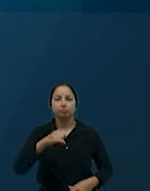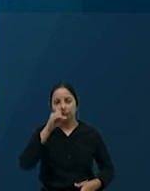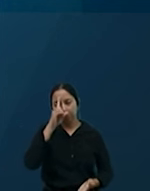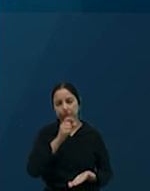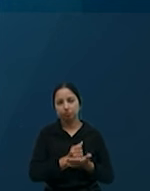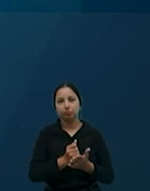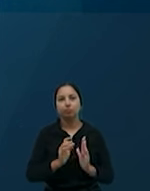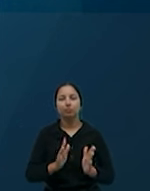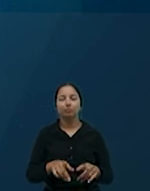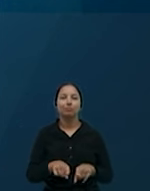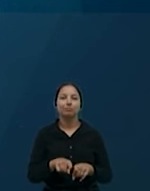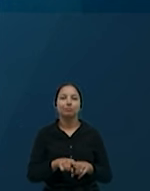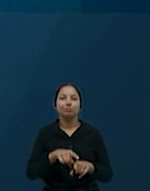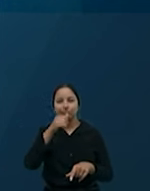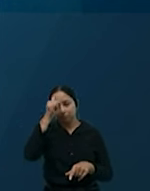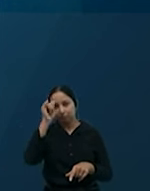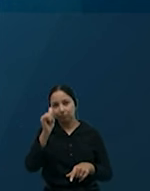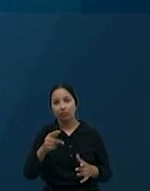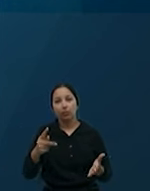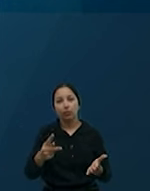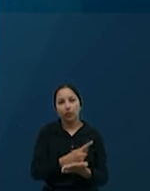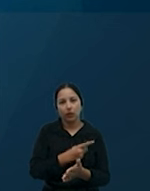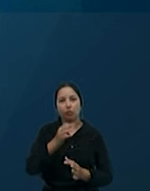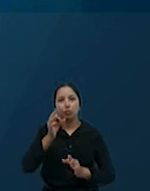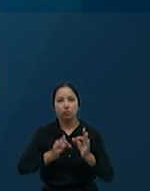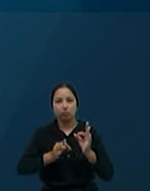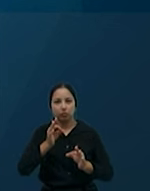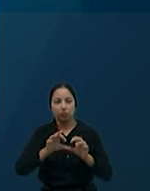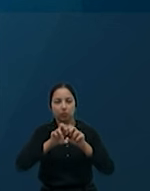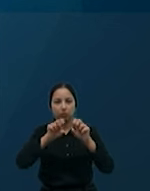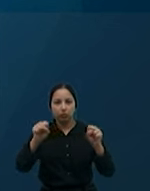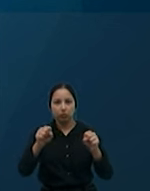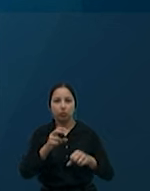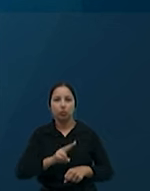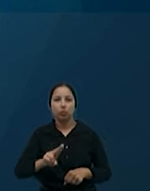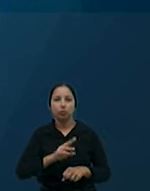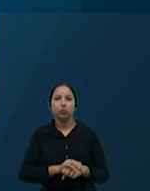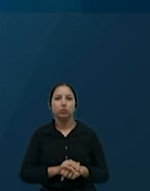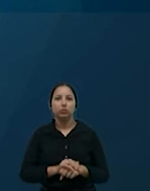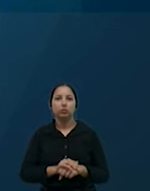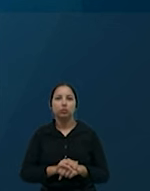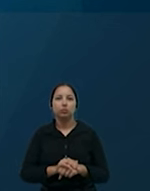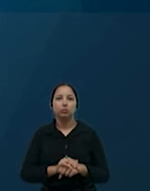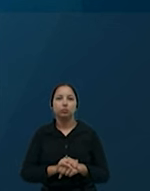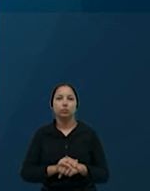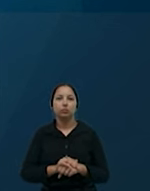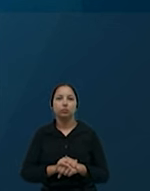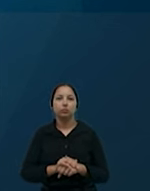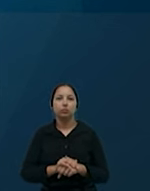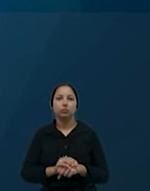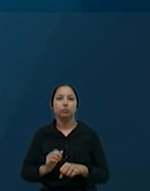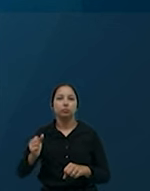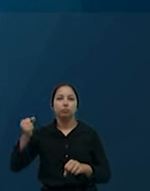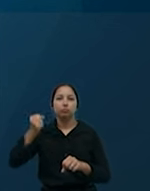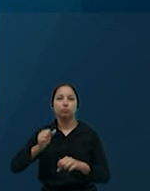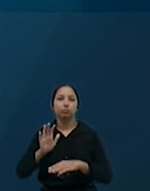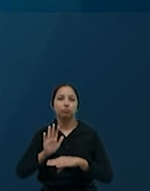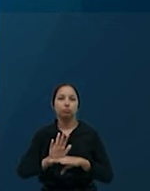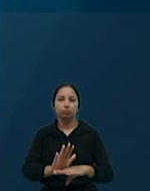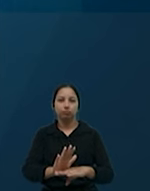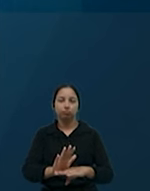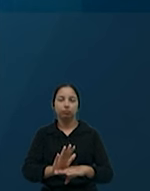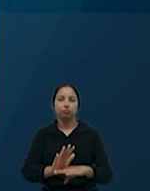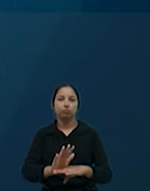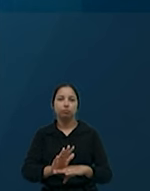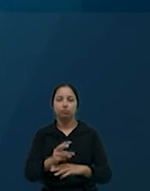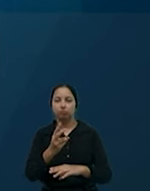errônea aplicação pelos tribunais, os amigos Cures, CUT, CONDICEF e FENADCEF apresentam a sugestão de fixação